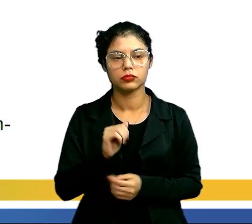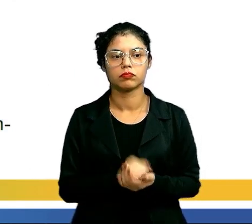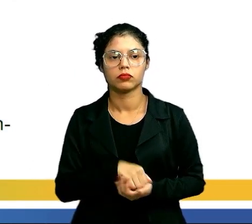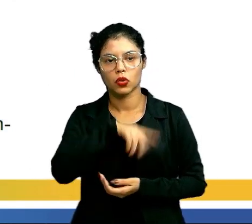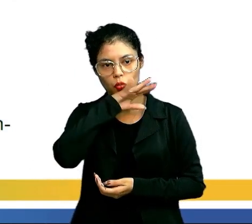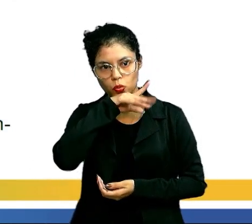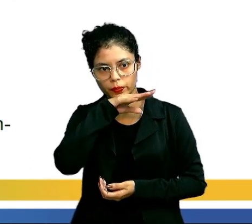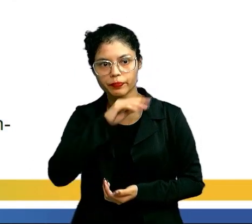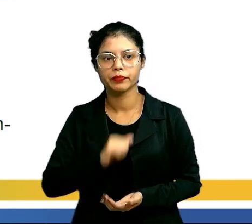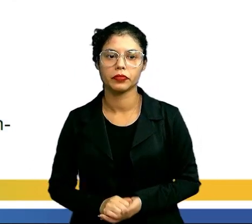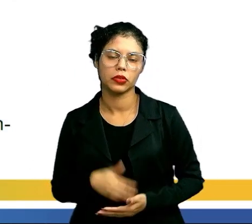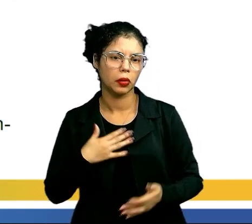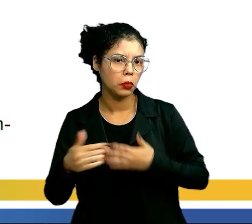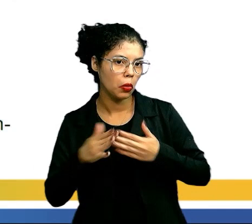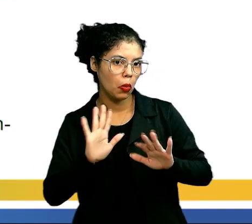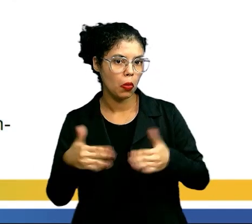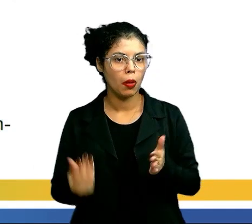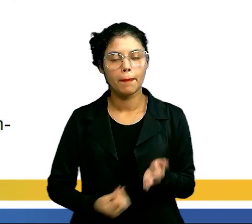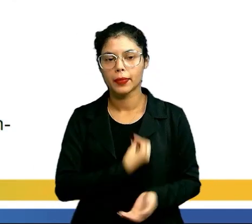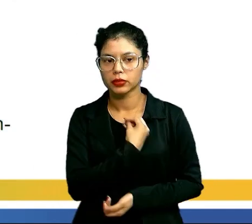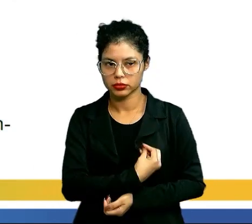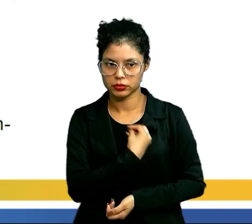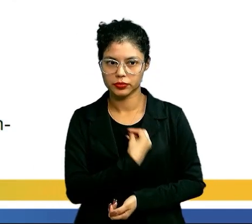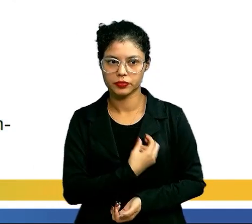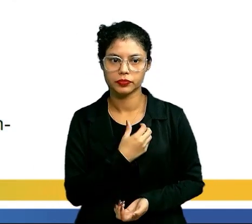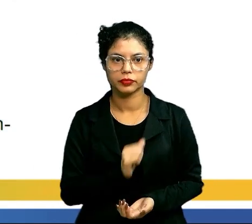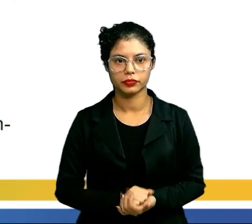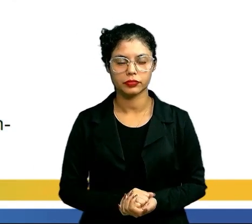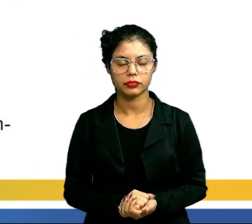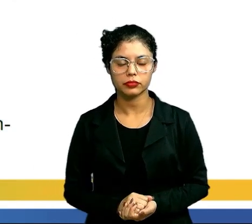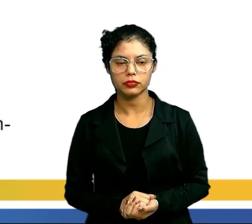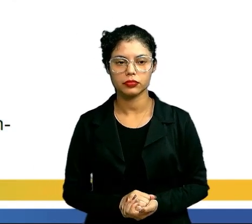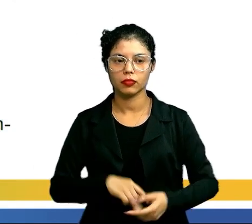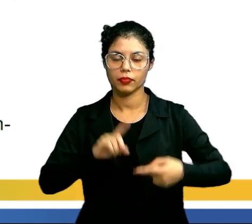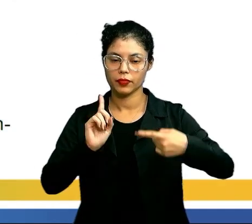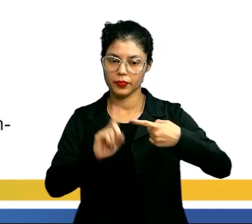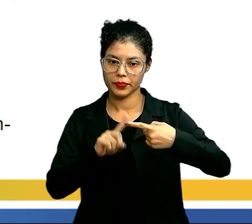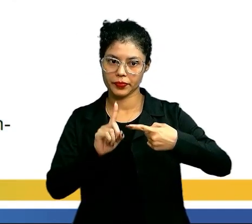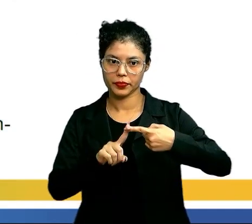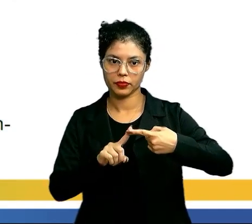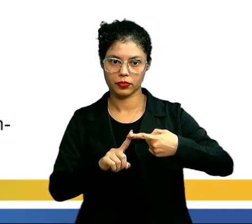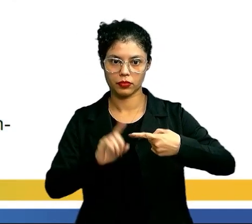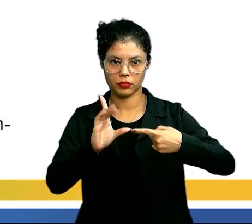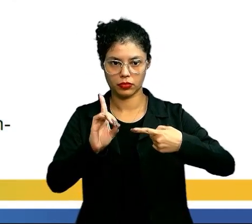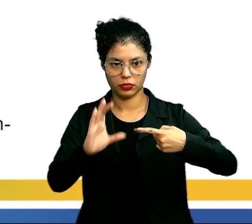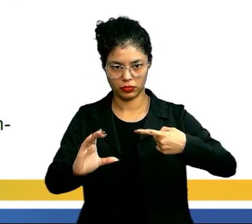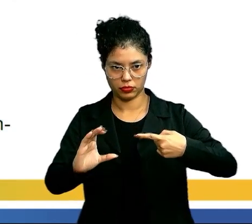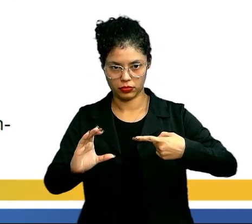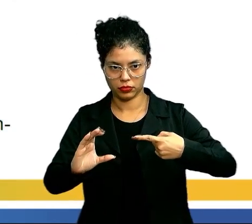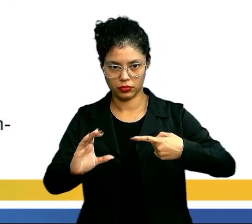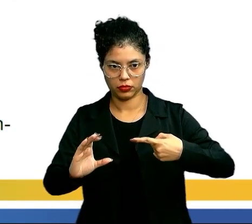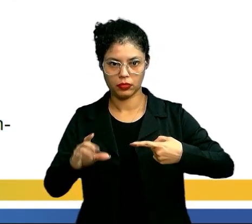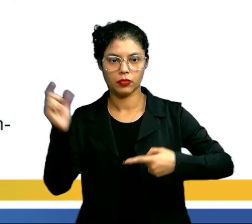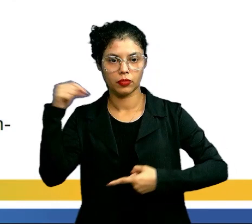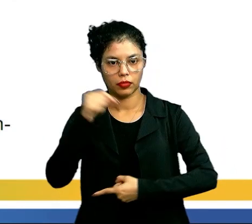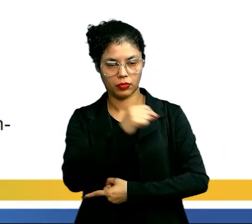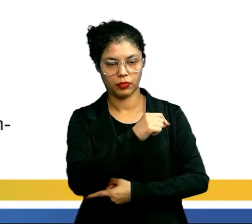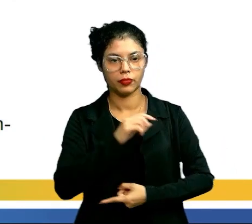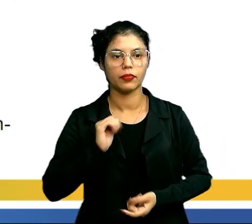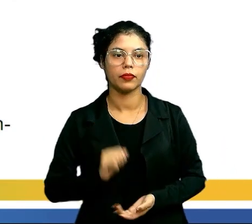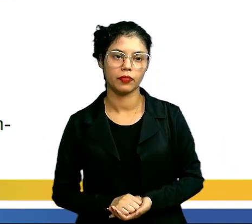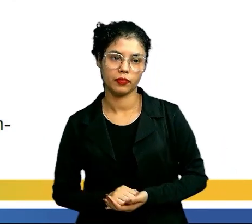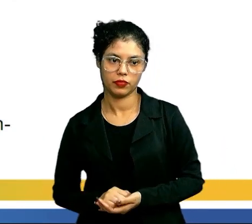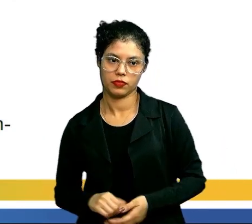ou grave, dependendo da forma como se apresente, tá? Então, temos a infecção inaparente da dengue